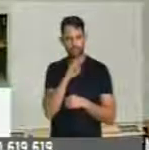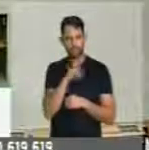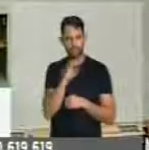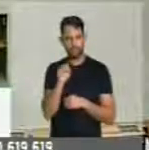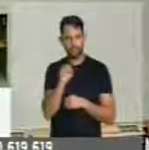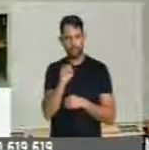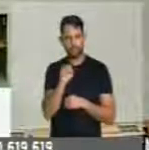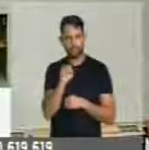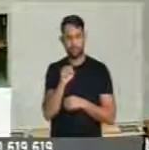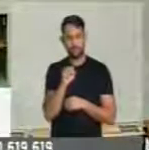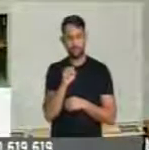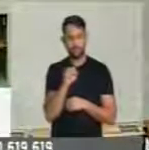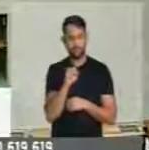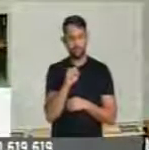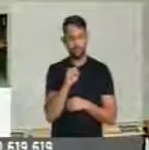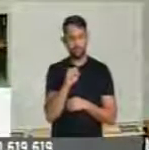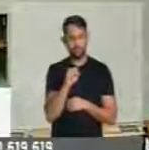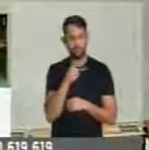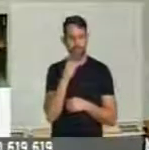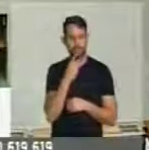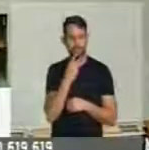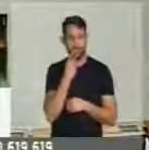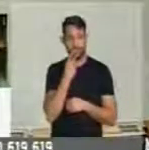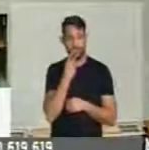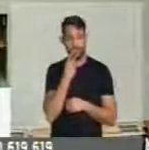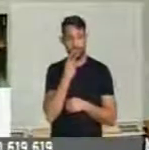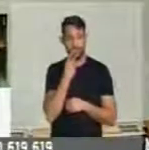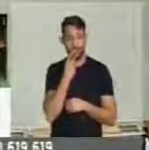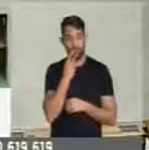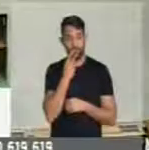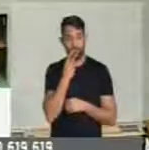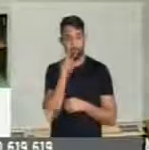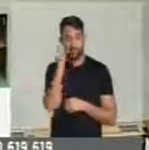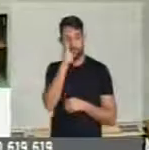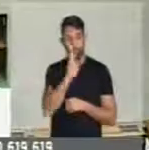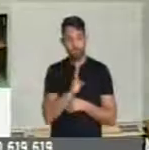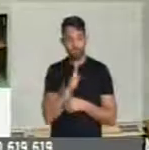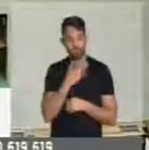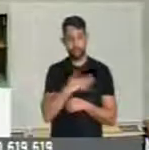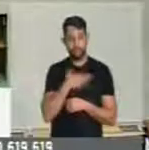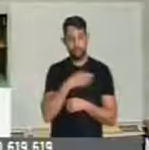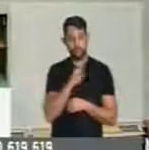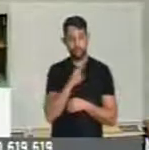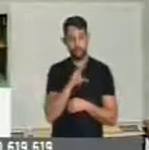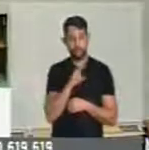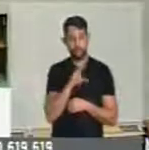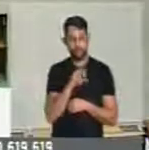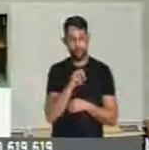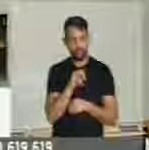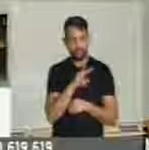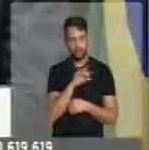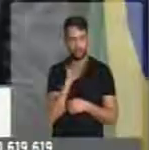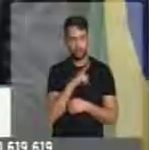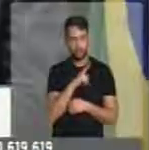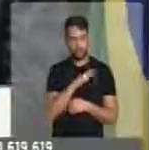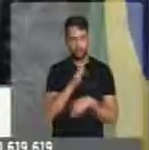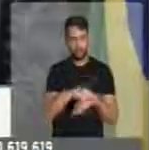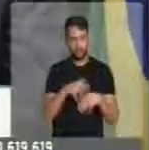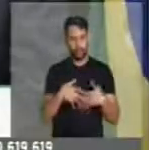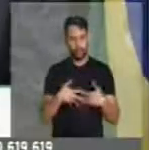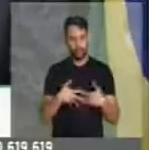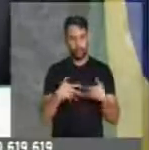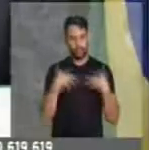Torres e dizer que o Brasil, meu caro Silvio, ainda vai ter muito